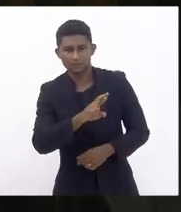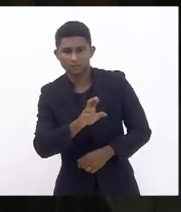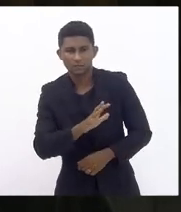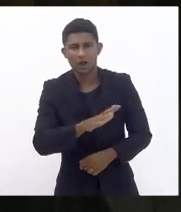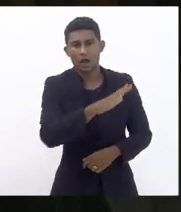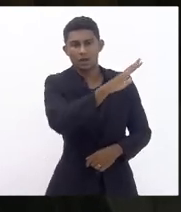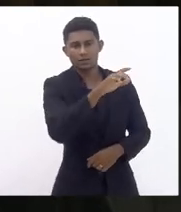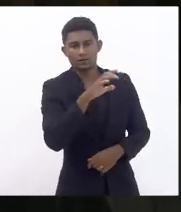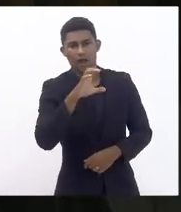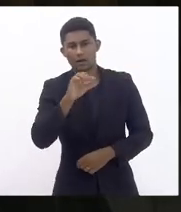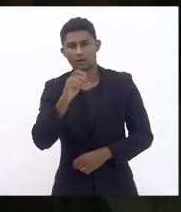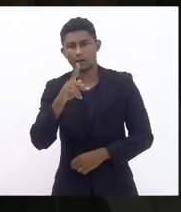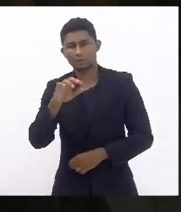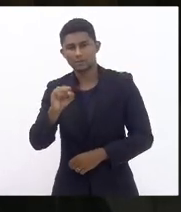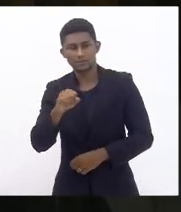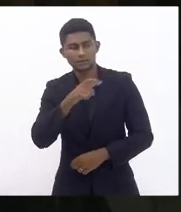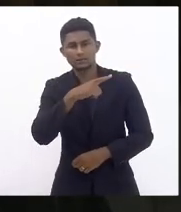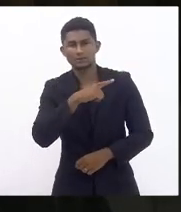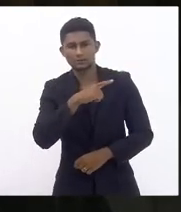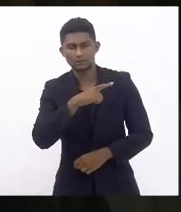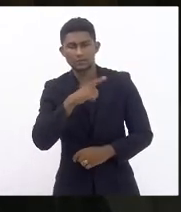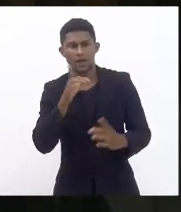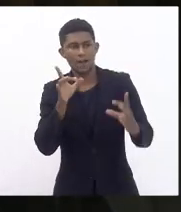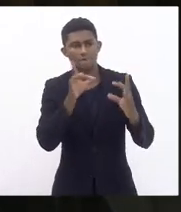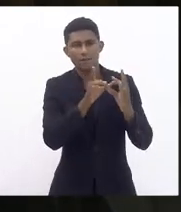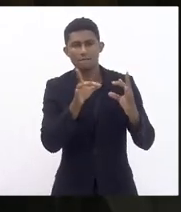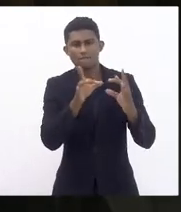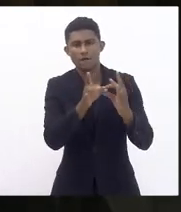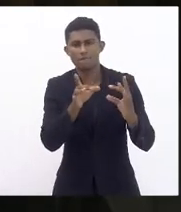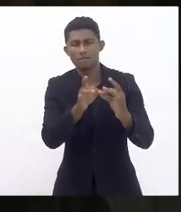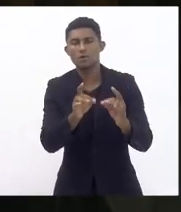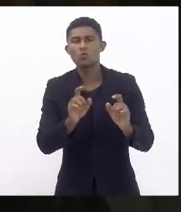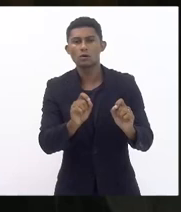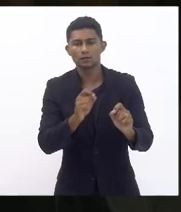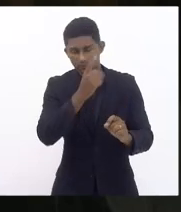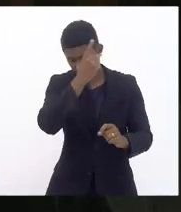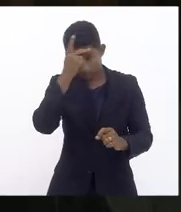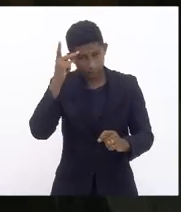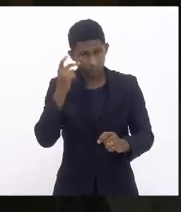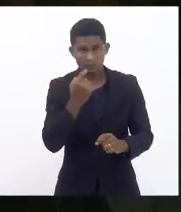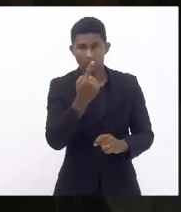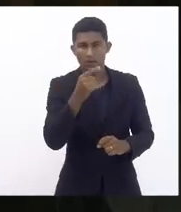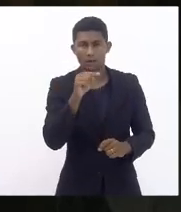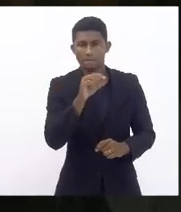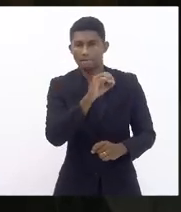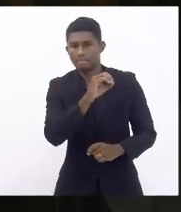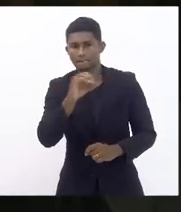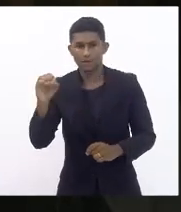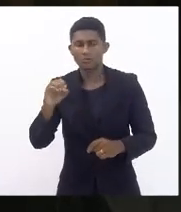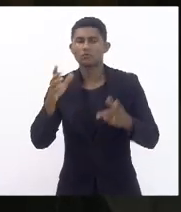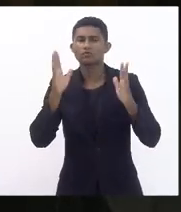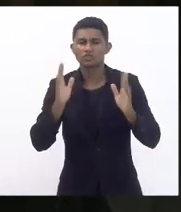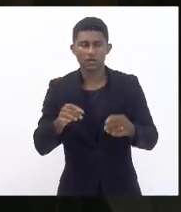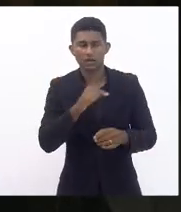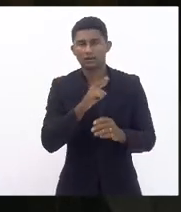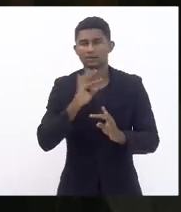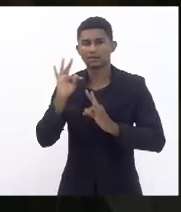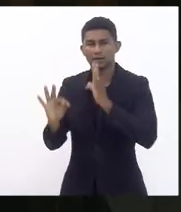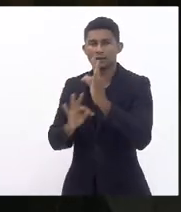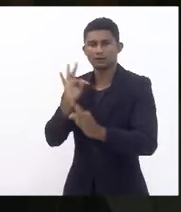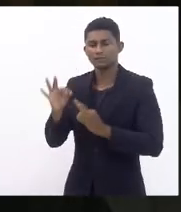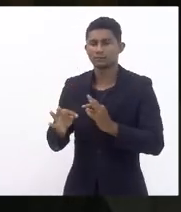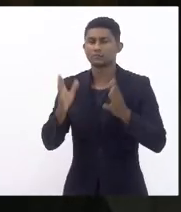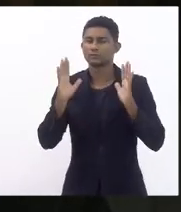em termos de vínculos ativos, mais de 1.000 pessoas, né, em tratamento, mais de 1.000 pessoas já passaram por lá. É